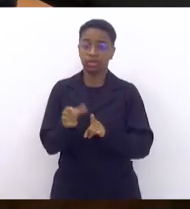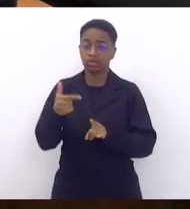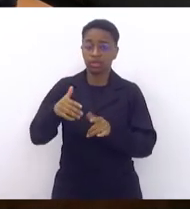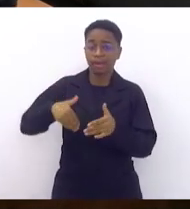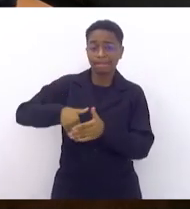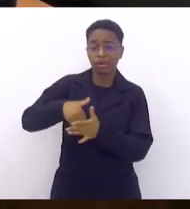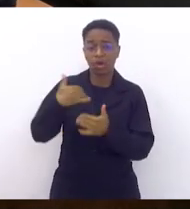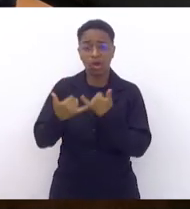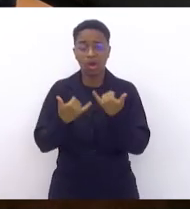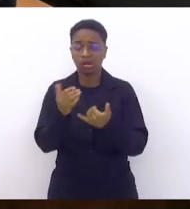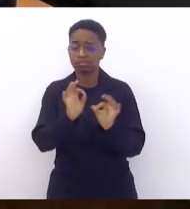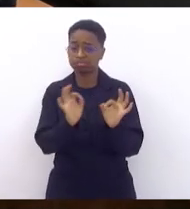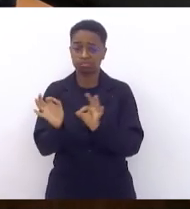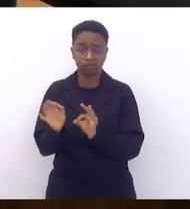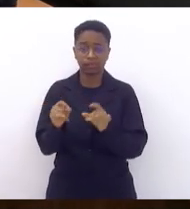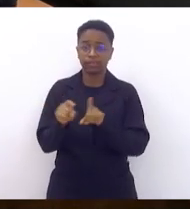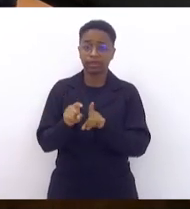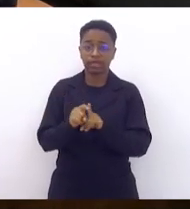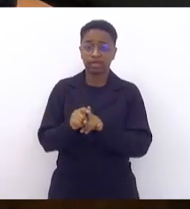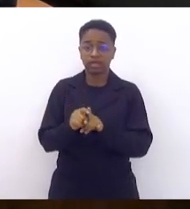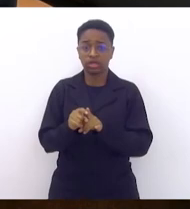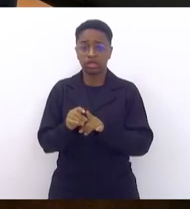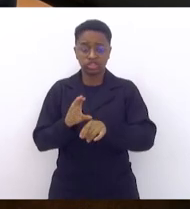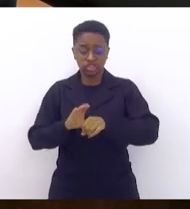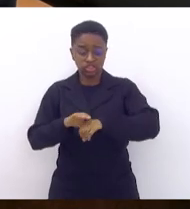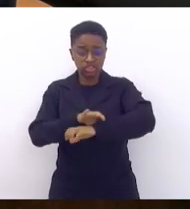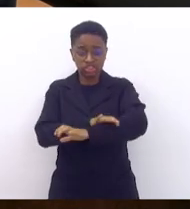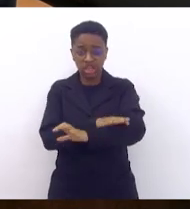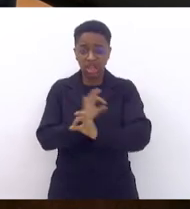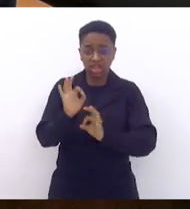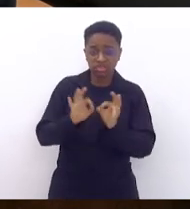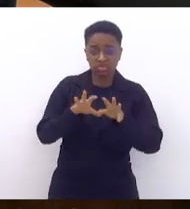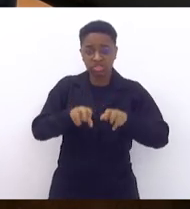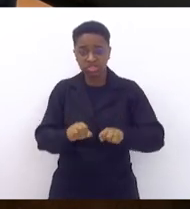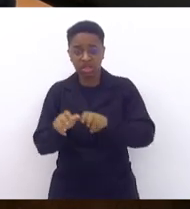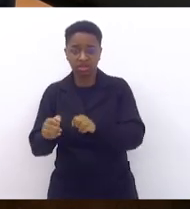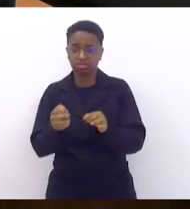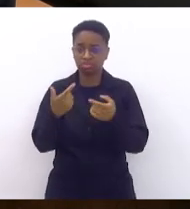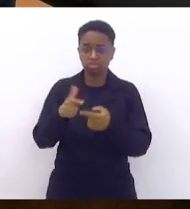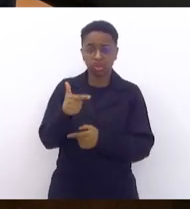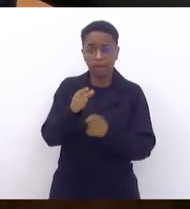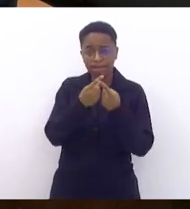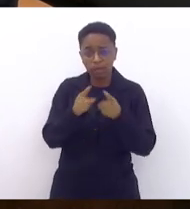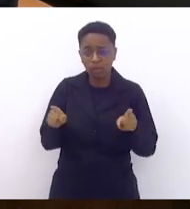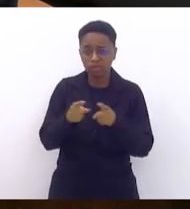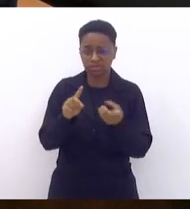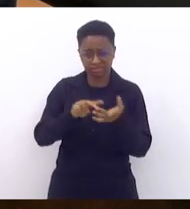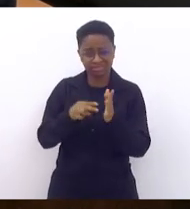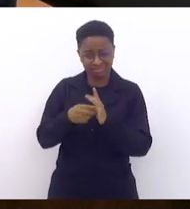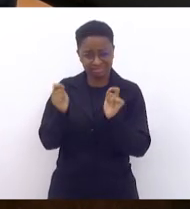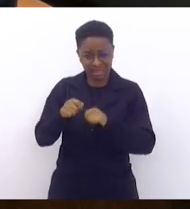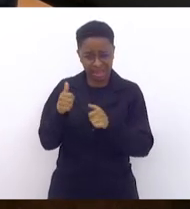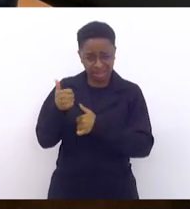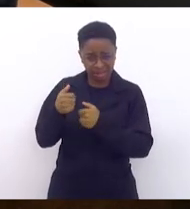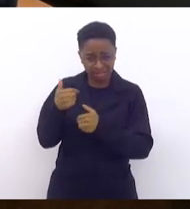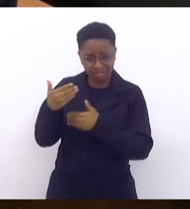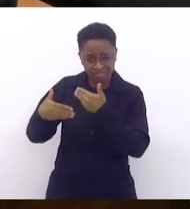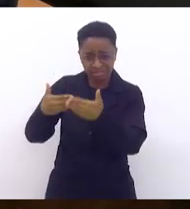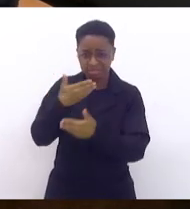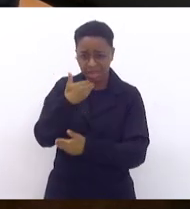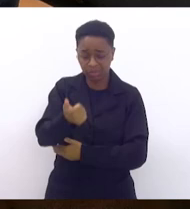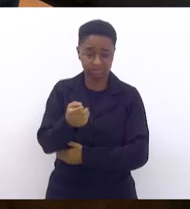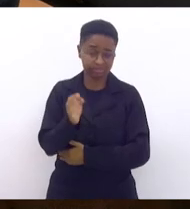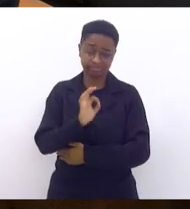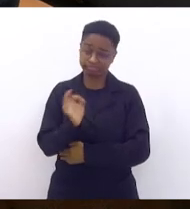chutar, não tinha um gesso para modelar, não tinha uma música para ouvir. Isso não é recuperar ninguém.